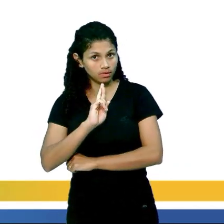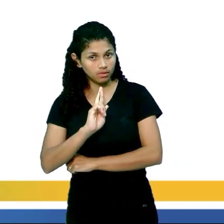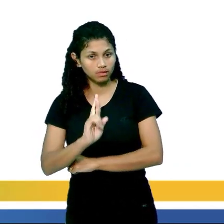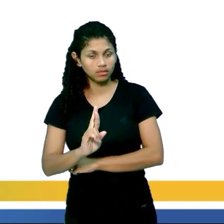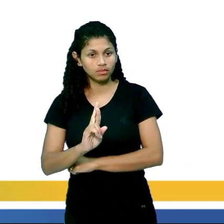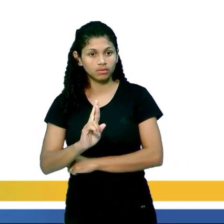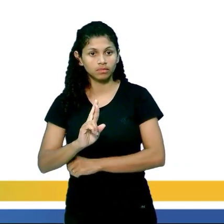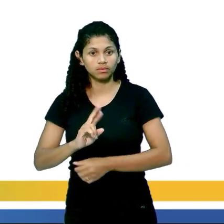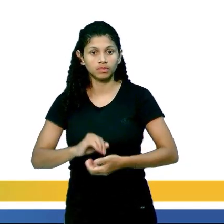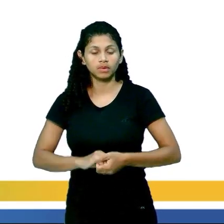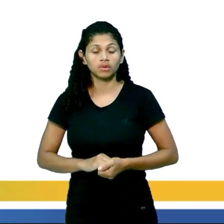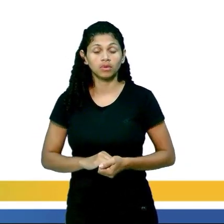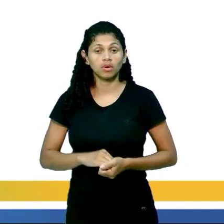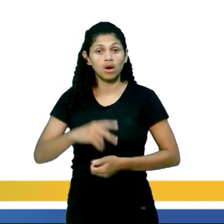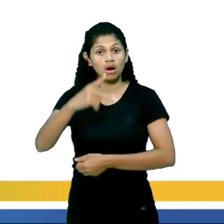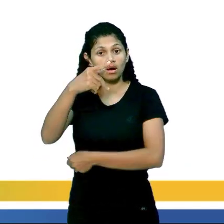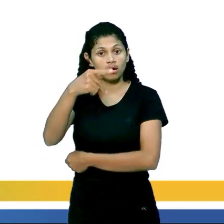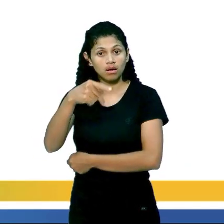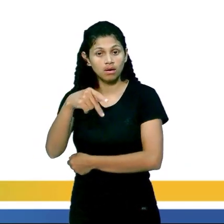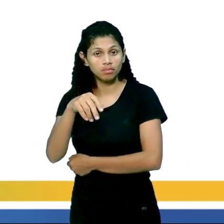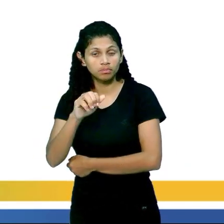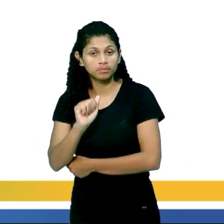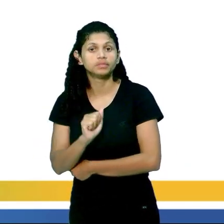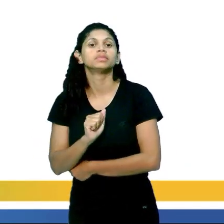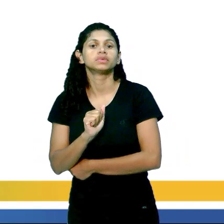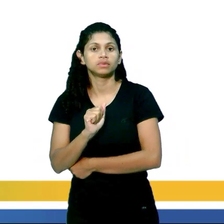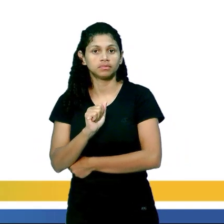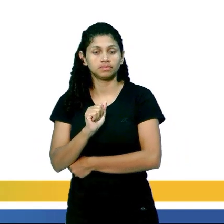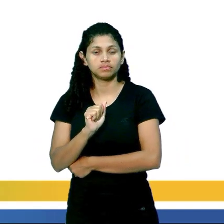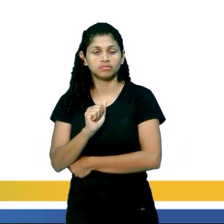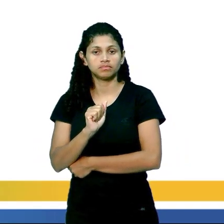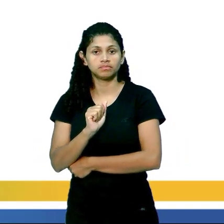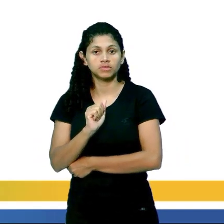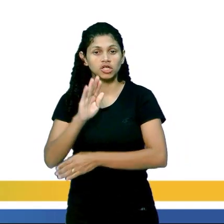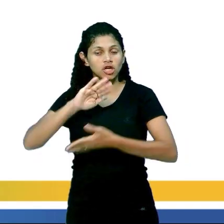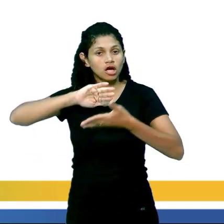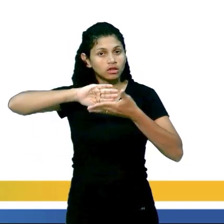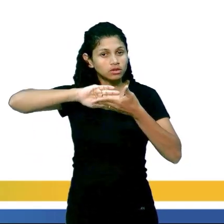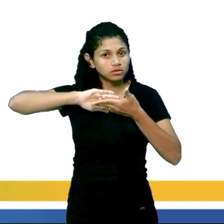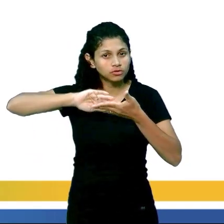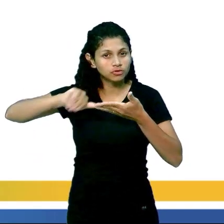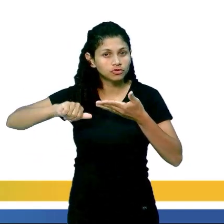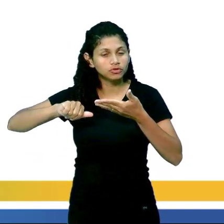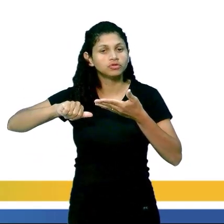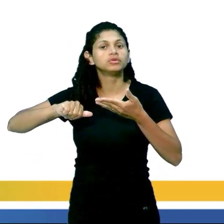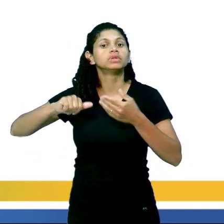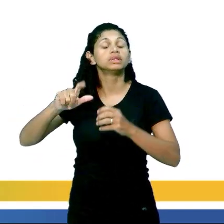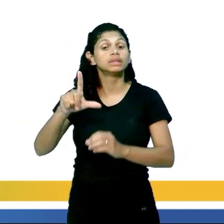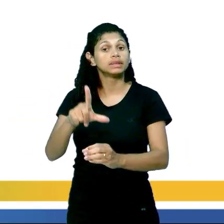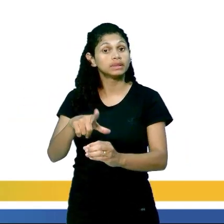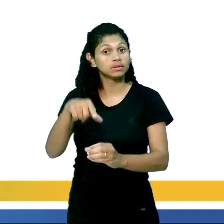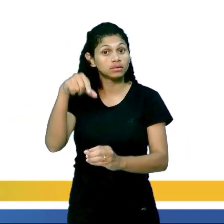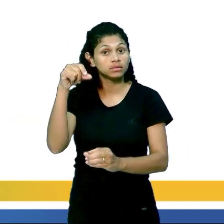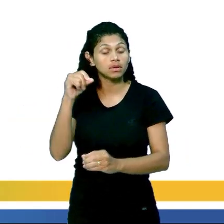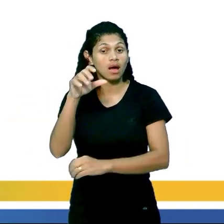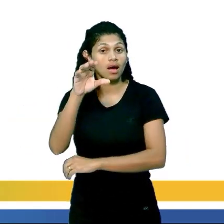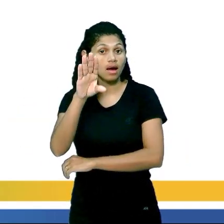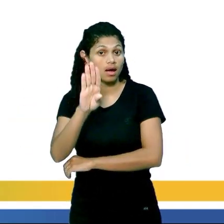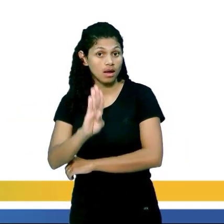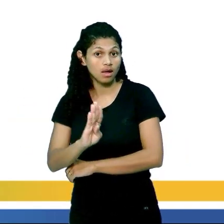Trata-se de uma progressão aritmética, ou seja, já excluímos as alternativas A, B e